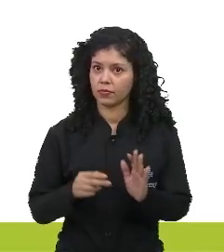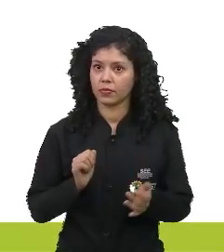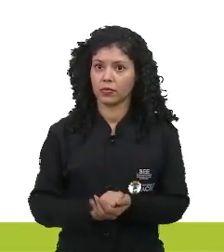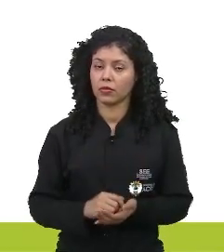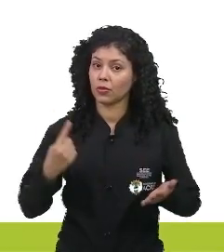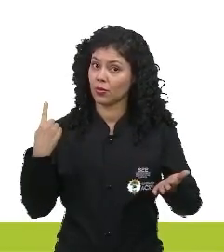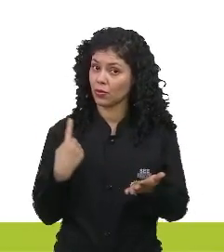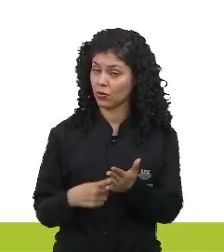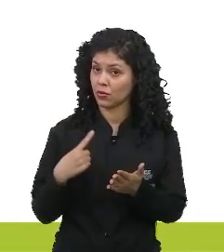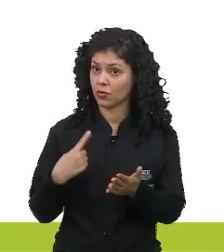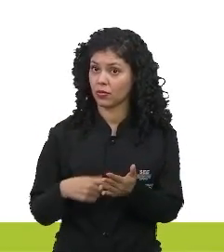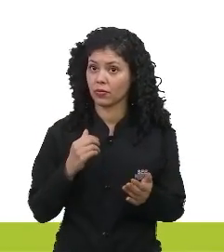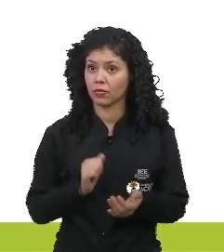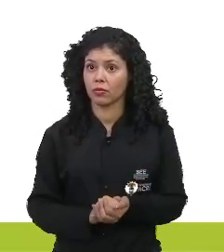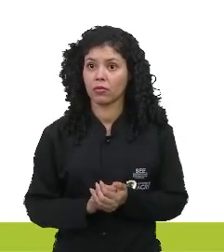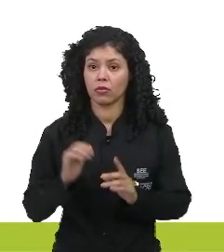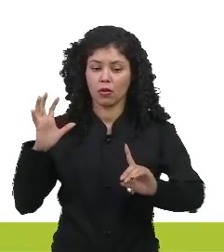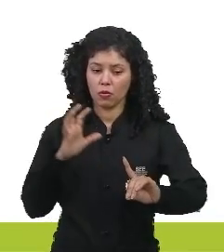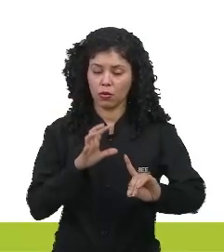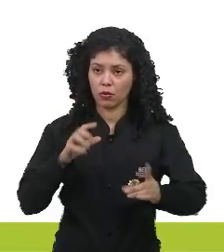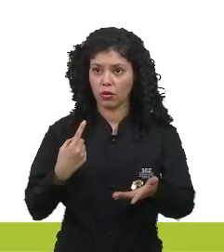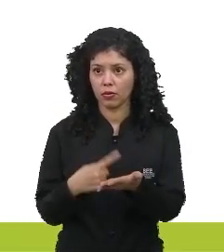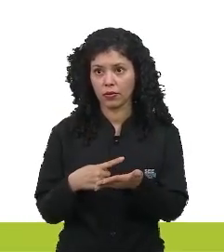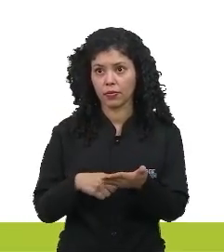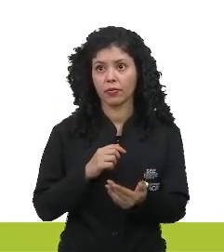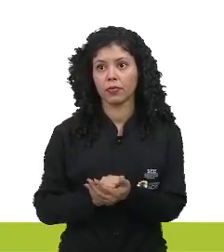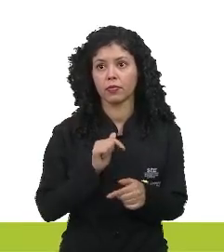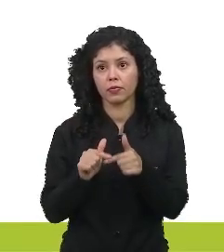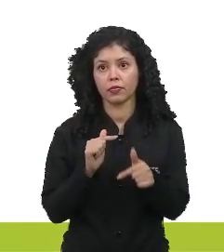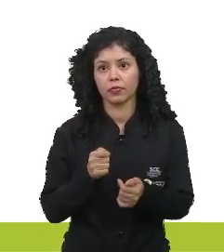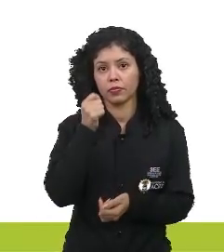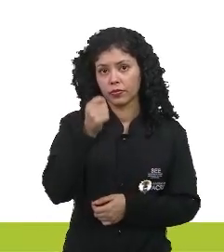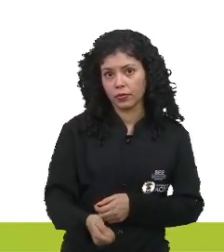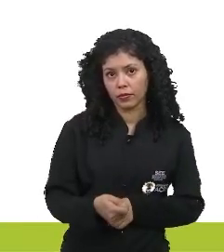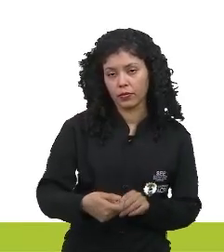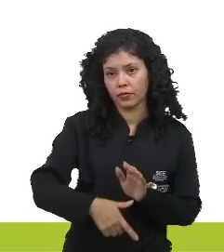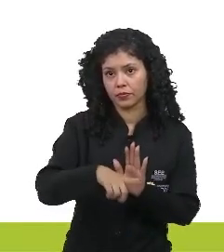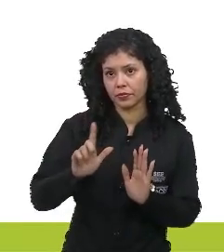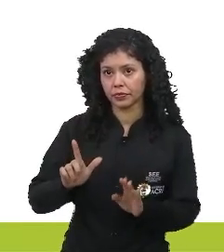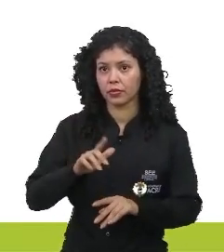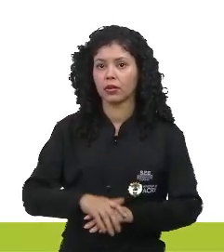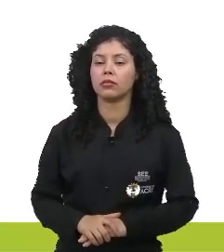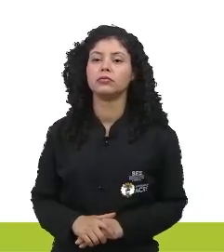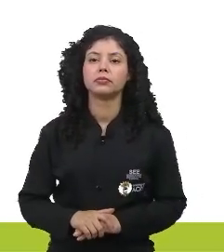que concordassem em submeter às mesmas condições de trabalho do regime anterior.